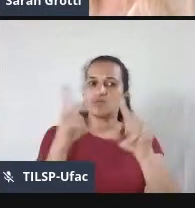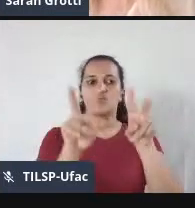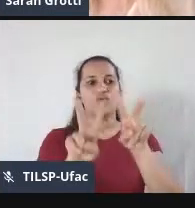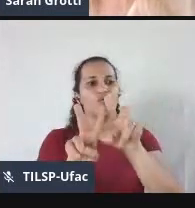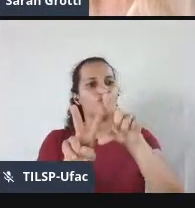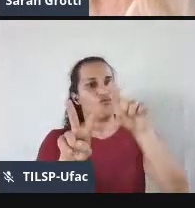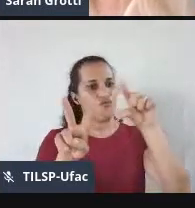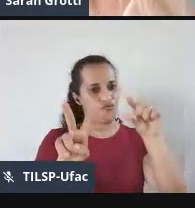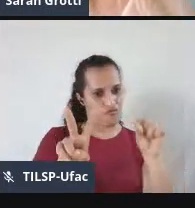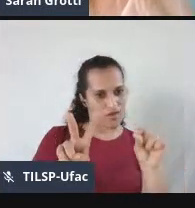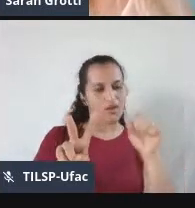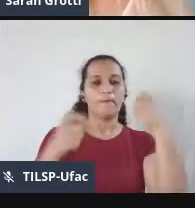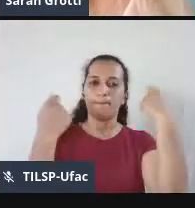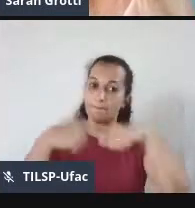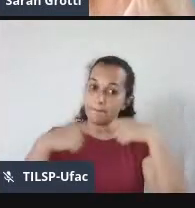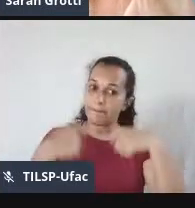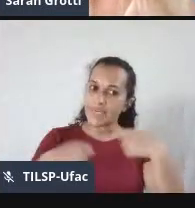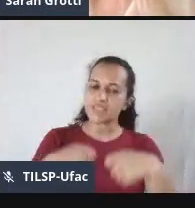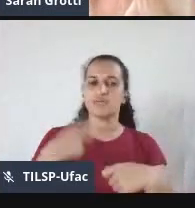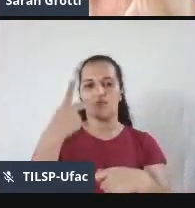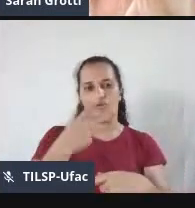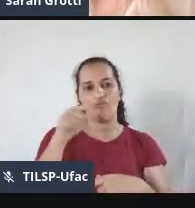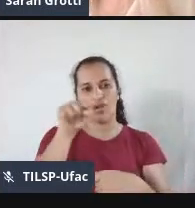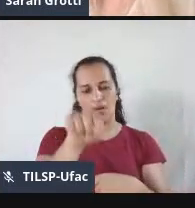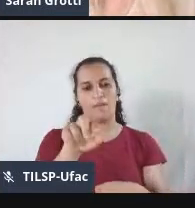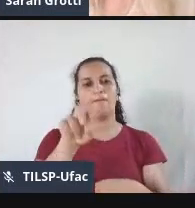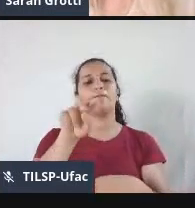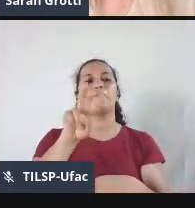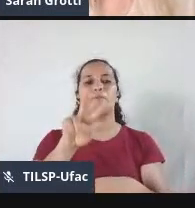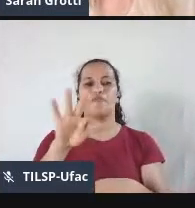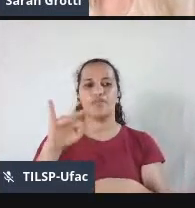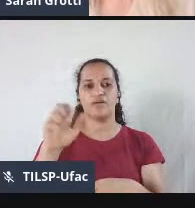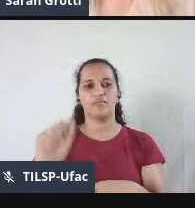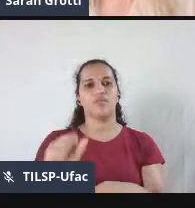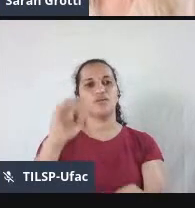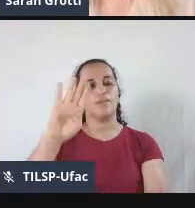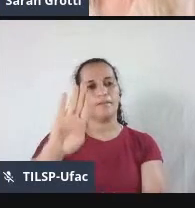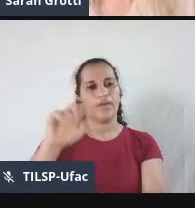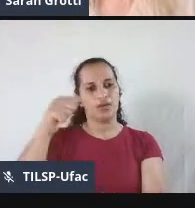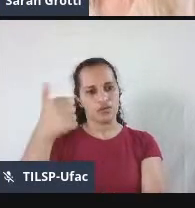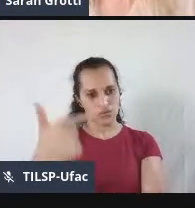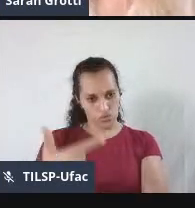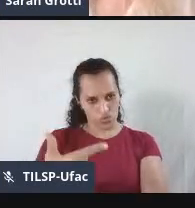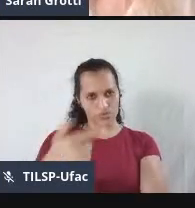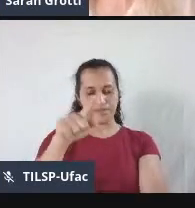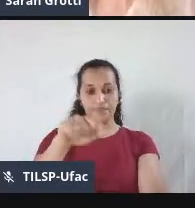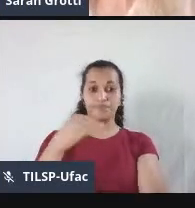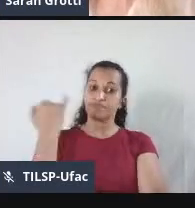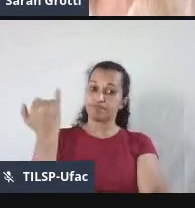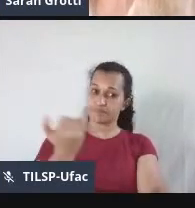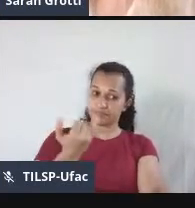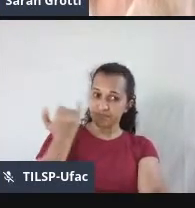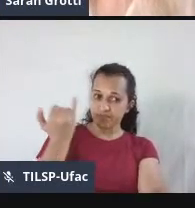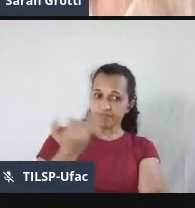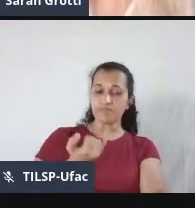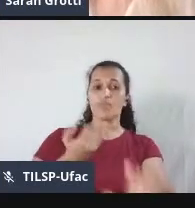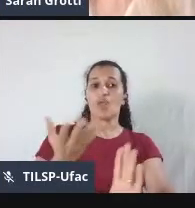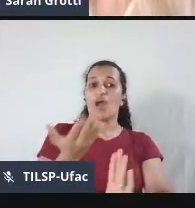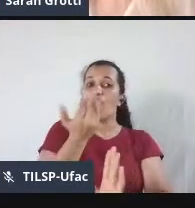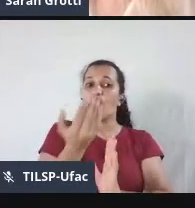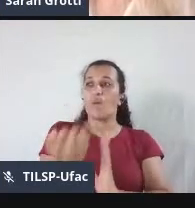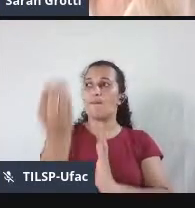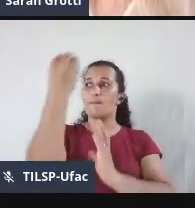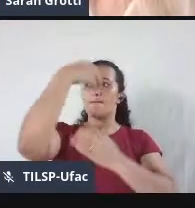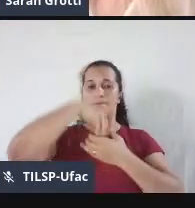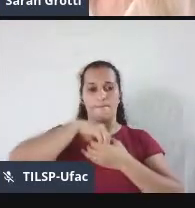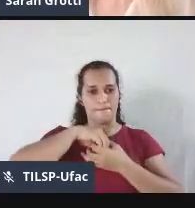da B12, porque ela é necessária, ela ajuda na síntese da metionina, que é um aminoácido, a partir